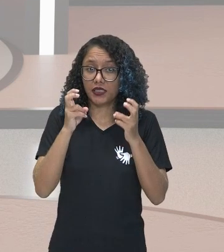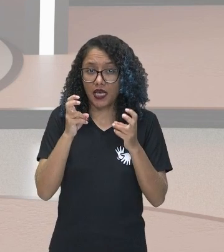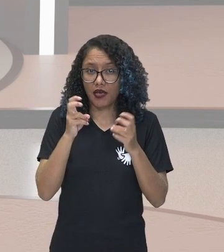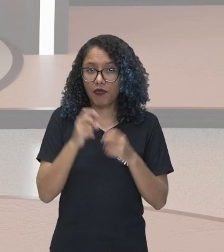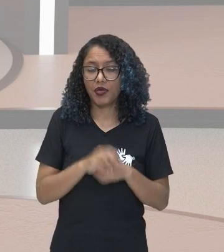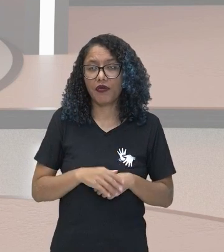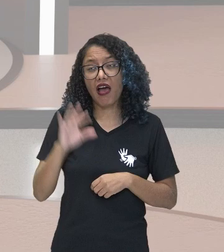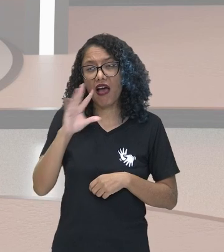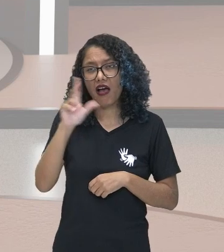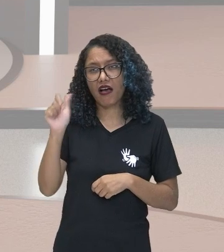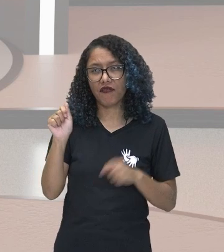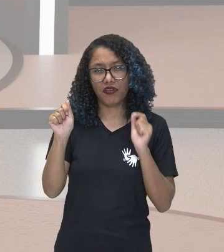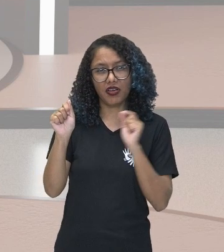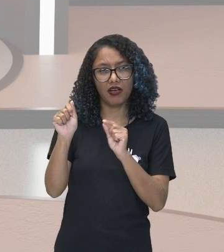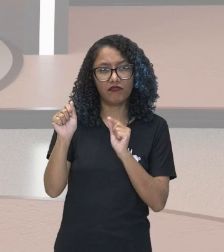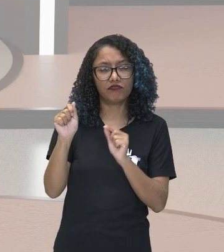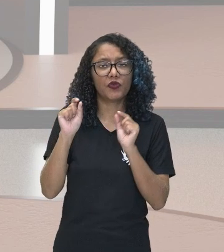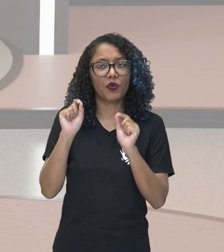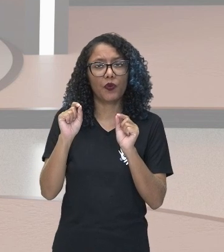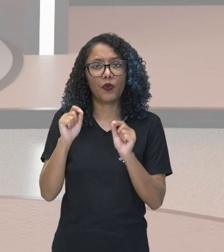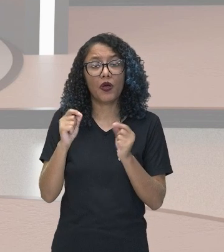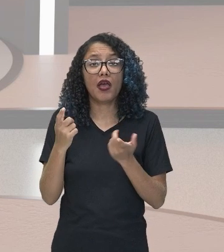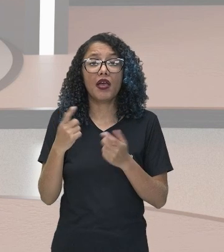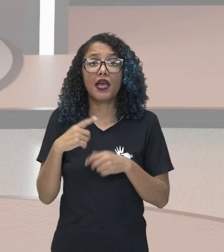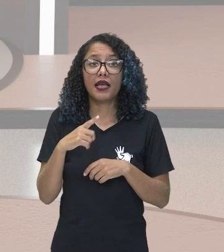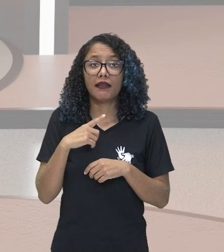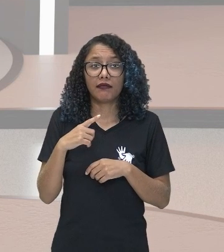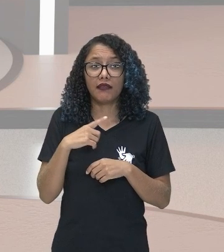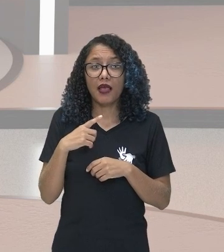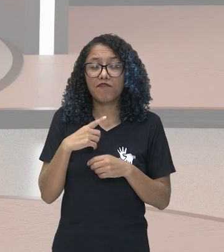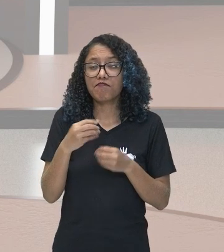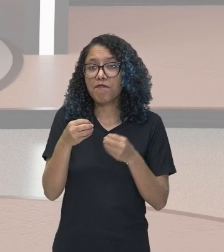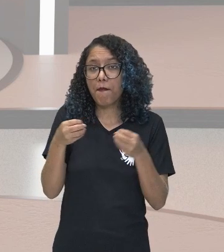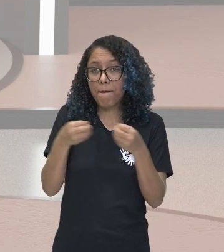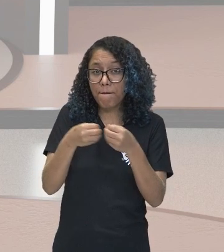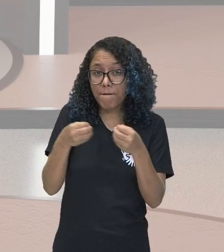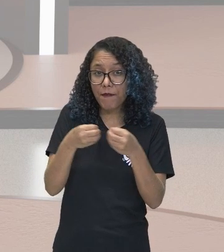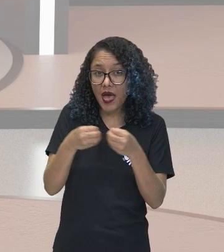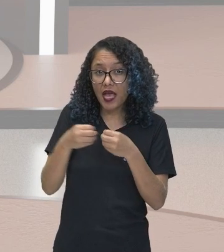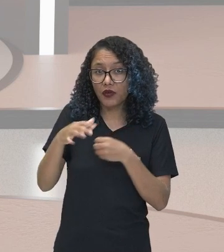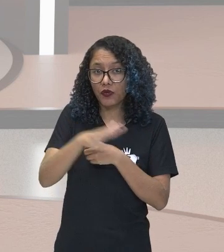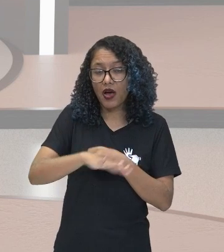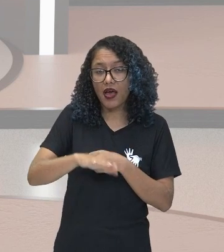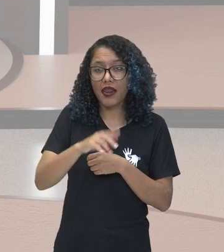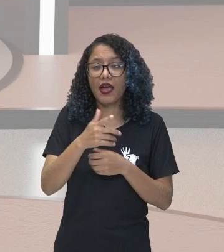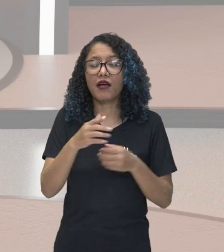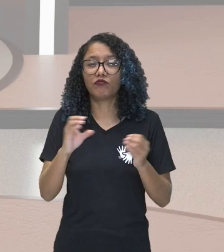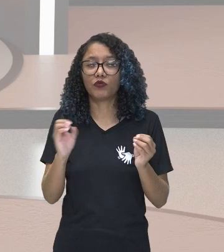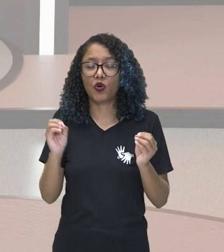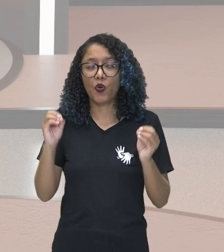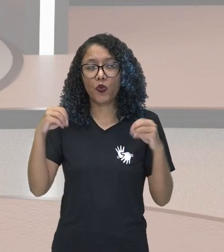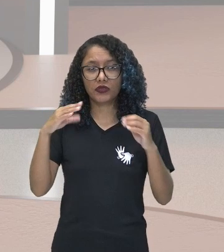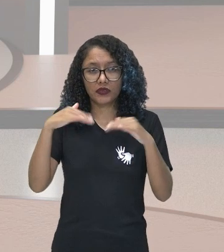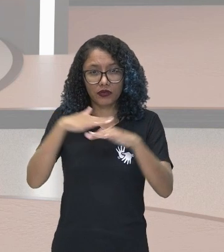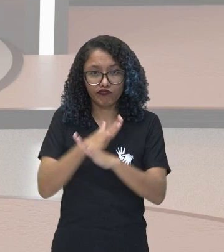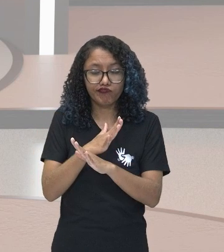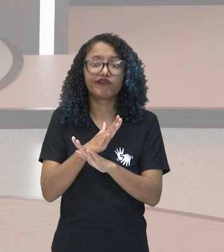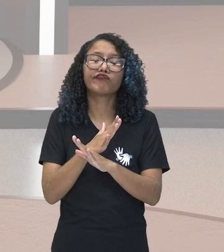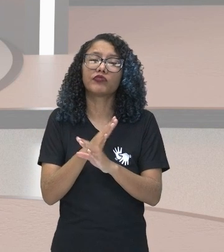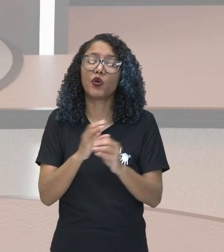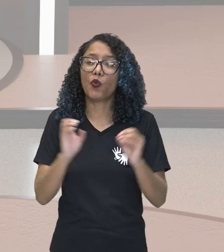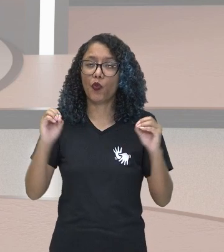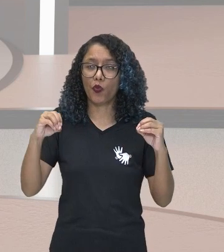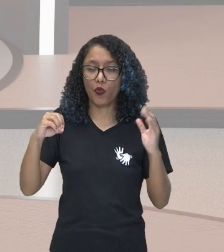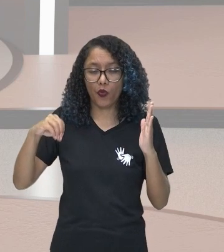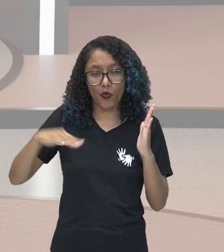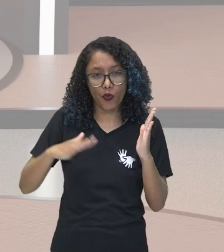ser banhado aí pelos oceanos, Principalmente aí o Atlântico, o Índico e também